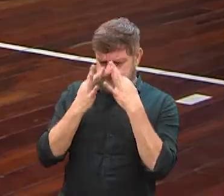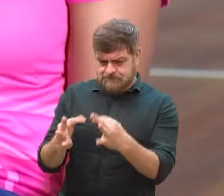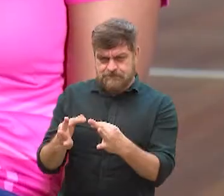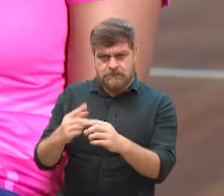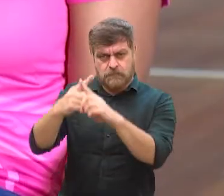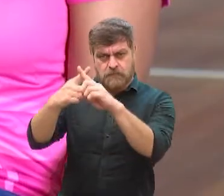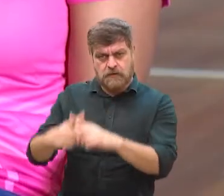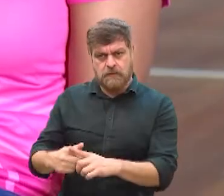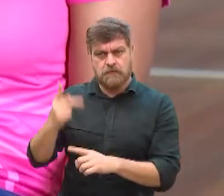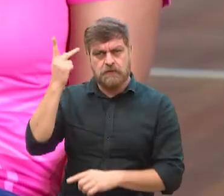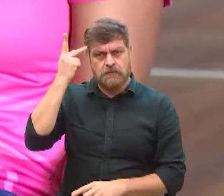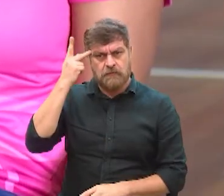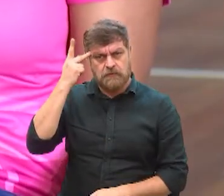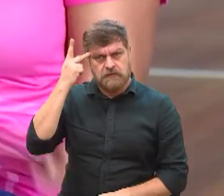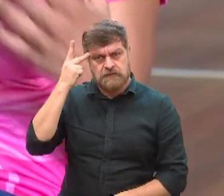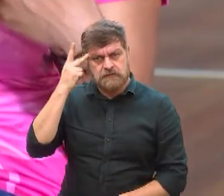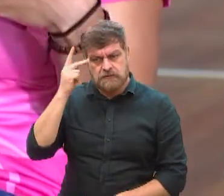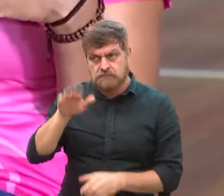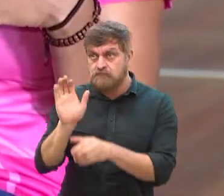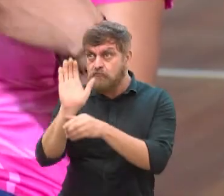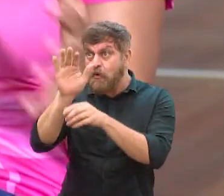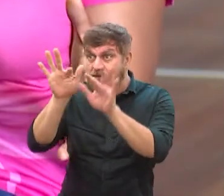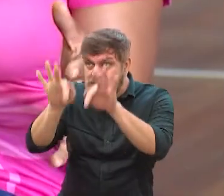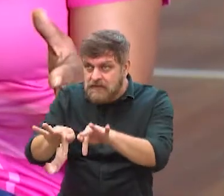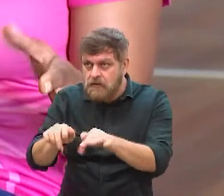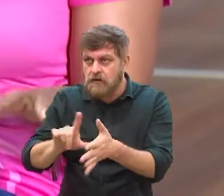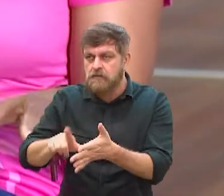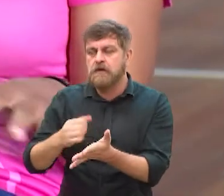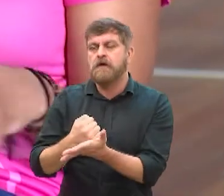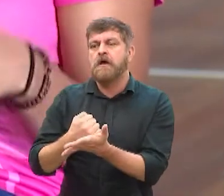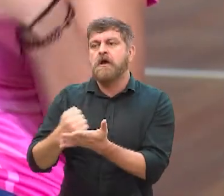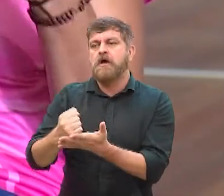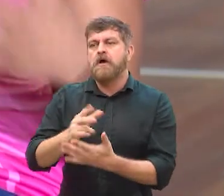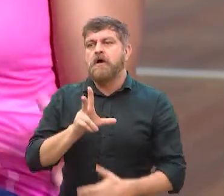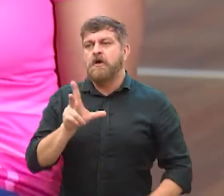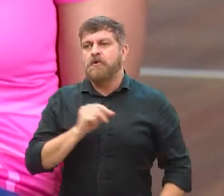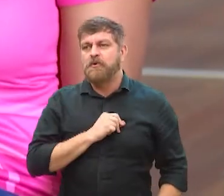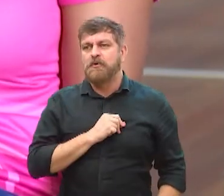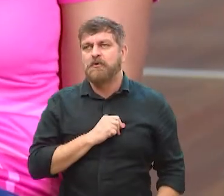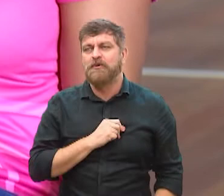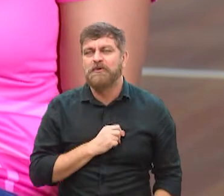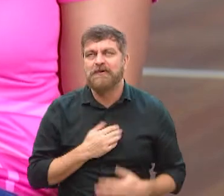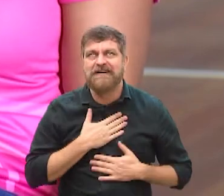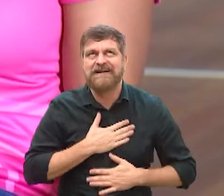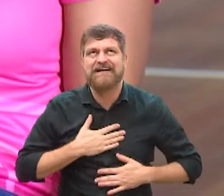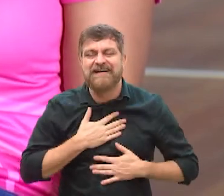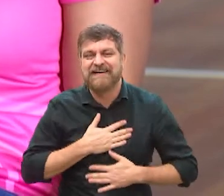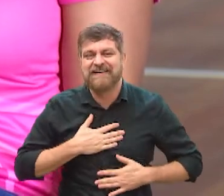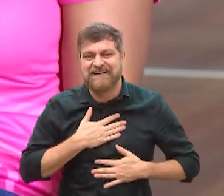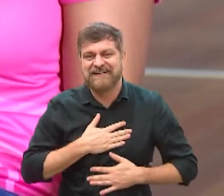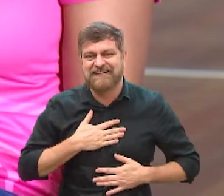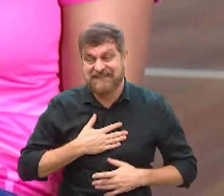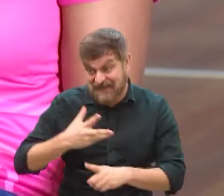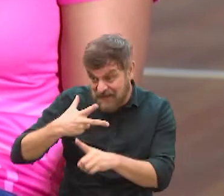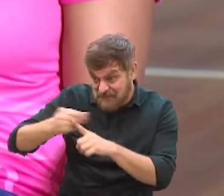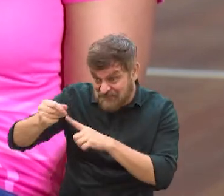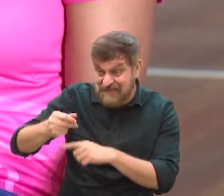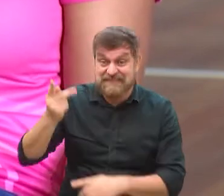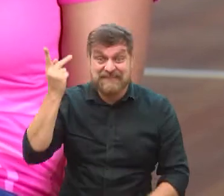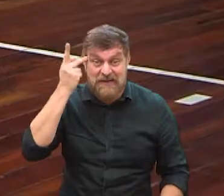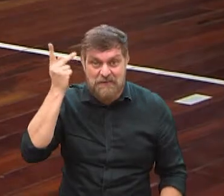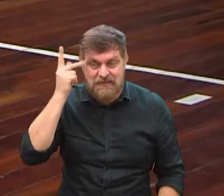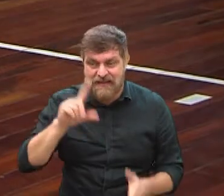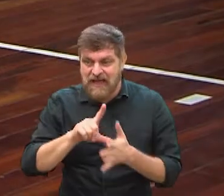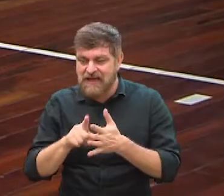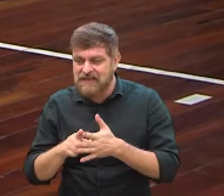jogo da final. E aí, depois que passou, aí sim eu curti a e deu certo, ideia, né? Foi campeã paulista